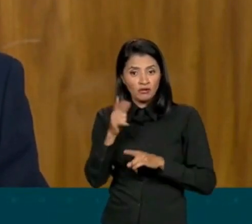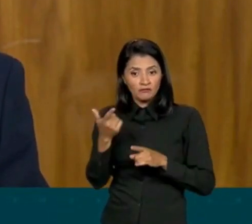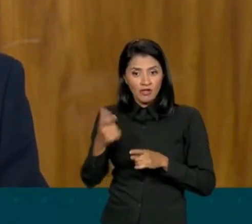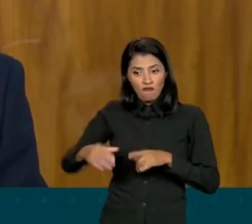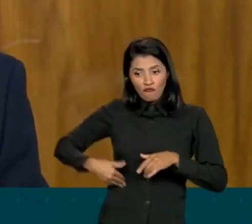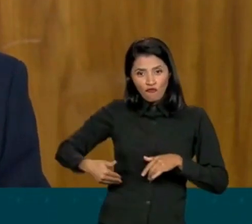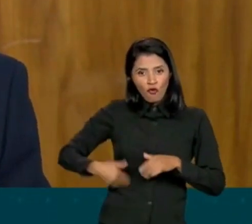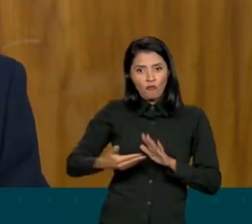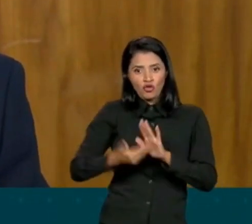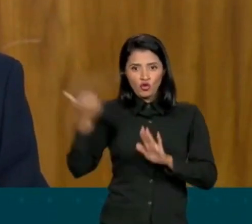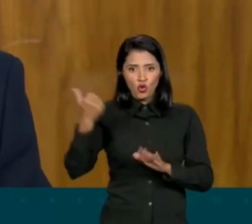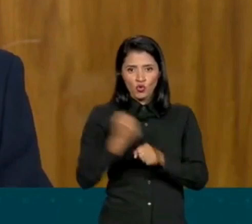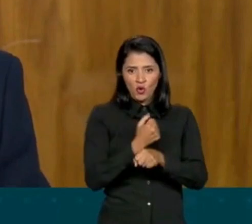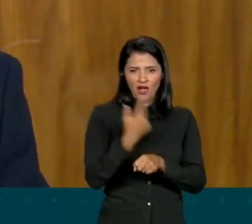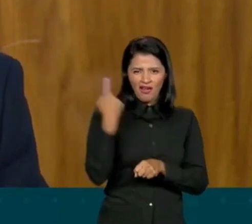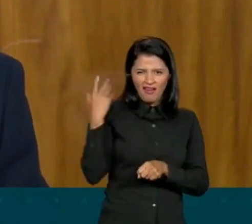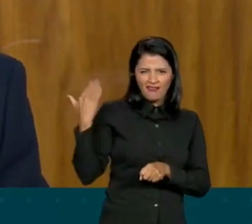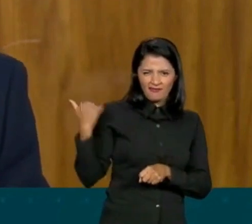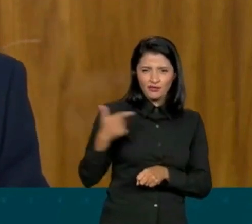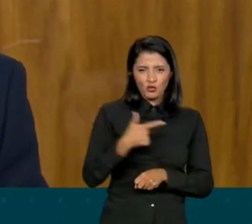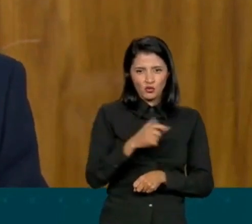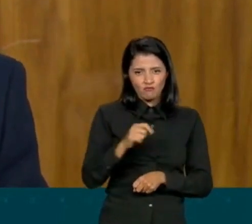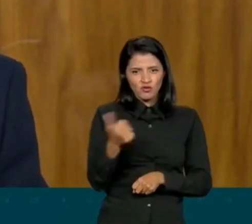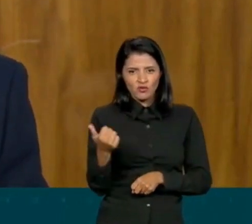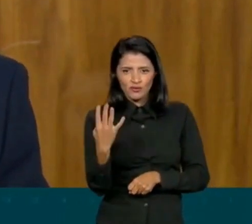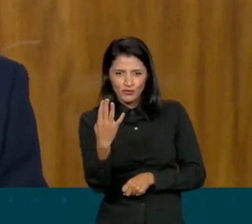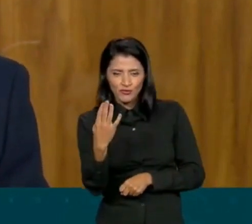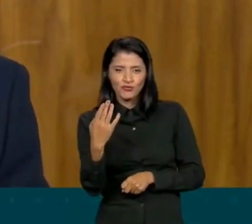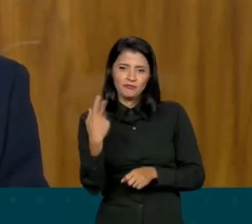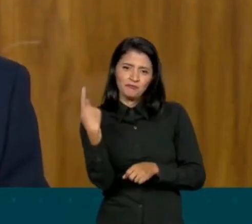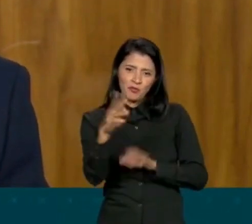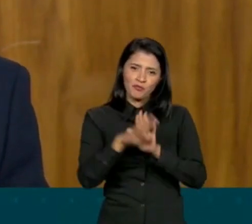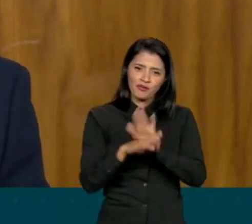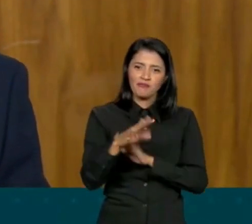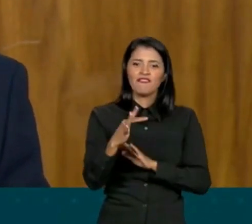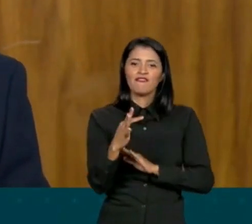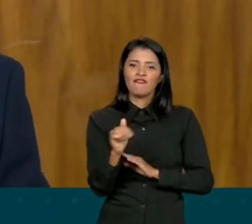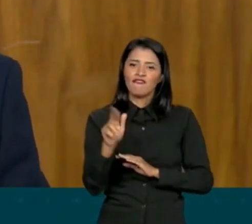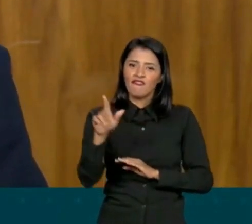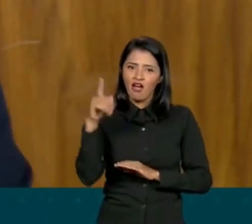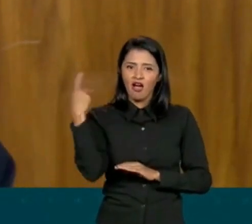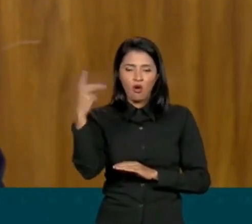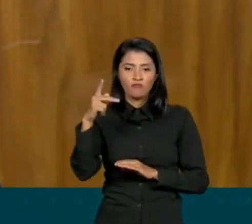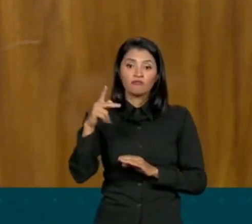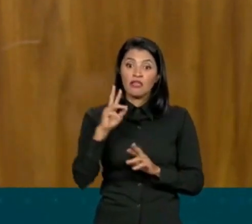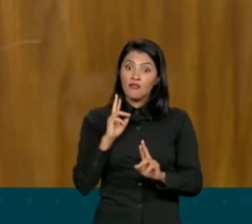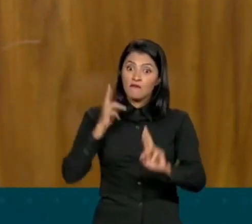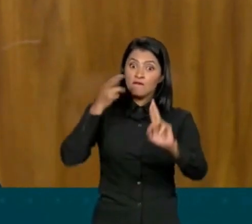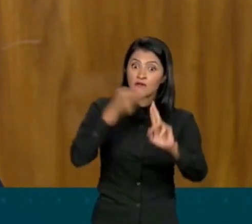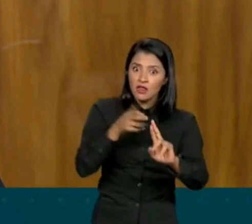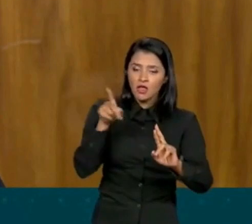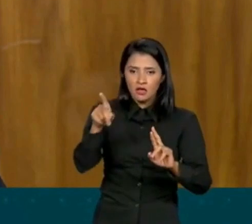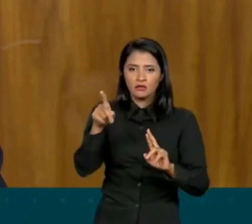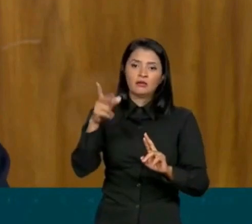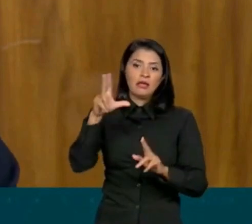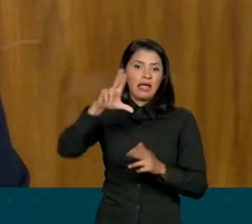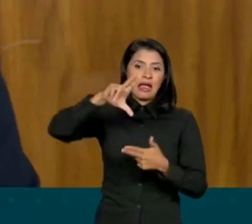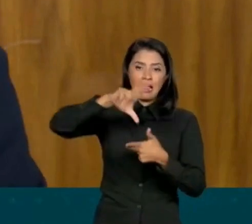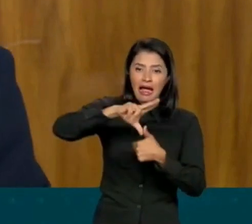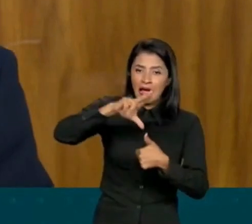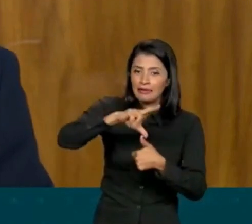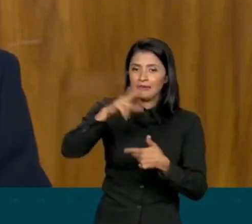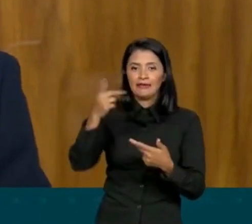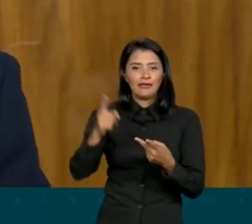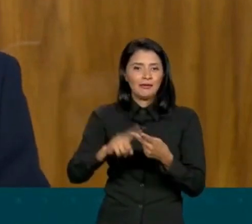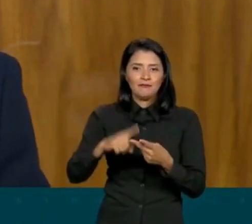2014, que é uma referência da FAO, que virou um programa de referência para os países da América Latina, do Caribe e da Ásia, presidente. Hoje é uma referência